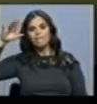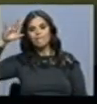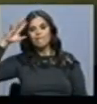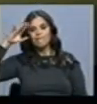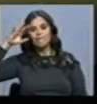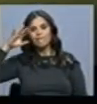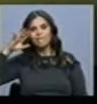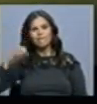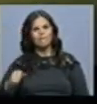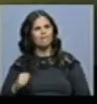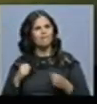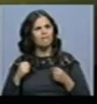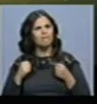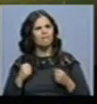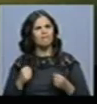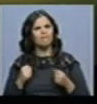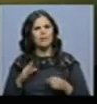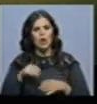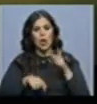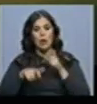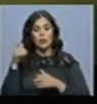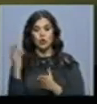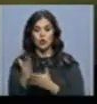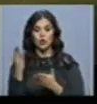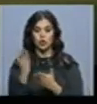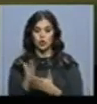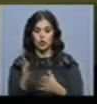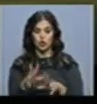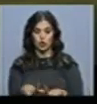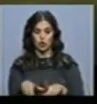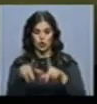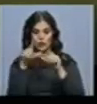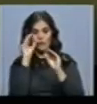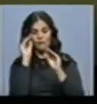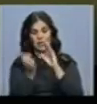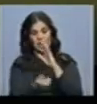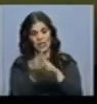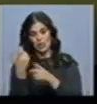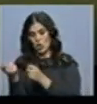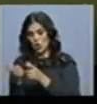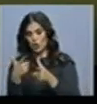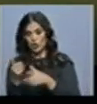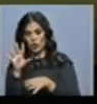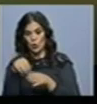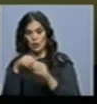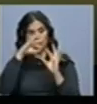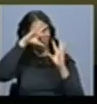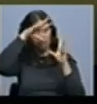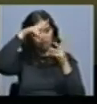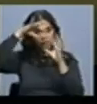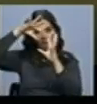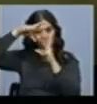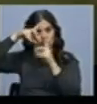mais consolidada no meio dos astrónomos que estudam a evolução da formação de estrelas na nossa Via Láctea e,